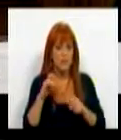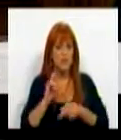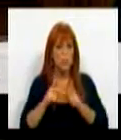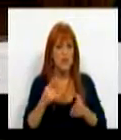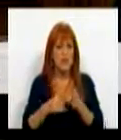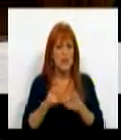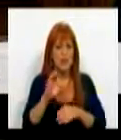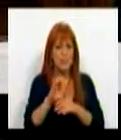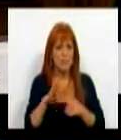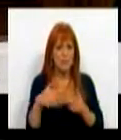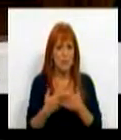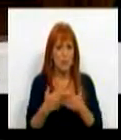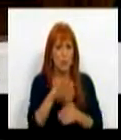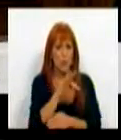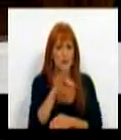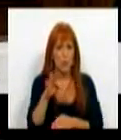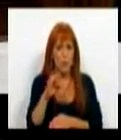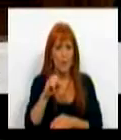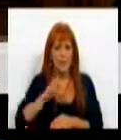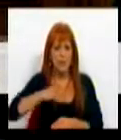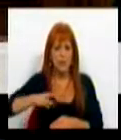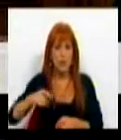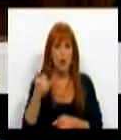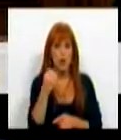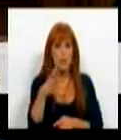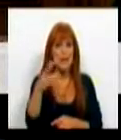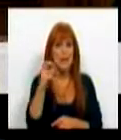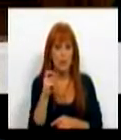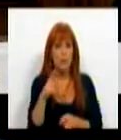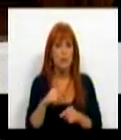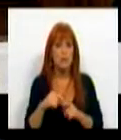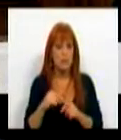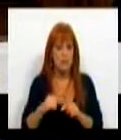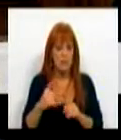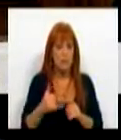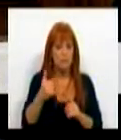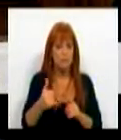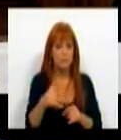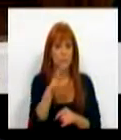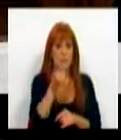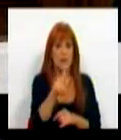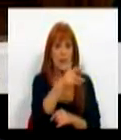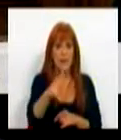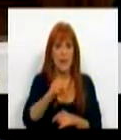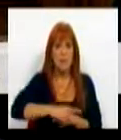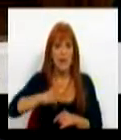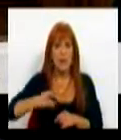tais necessidades de capital de 440 milhões. Em 2013, passado pouco tempo, passaram a 1.100